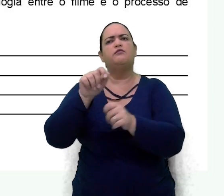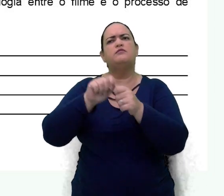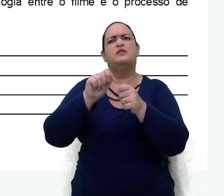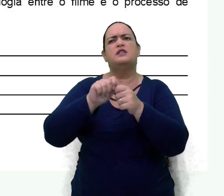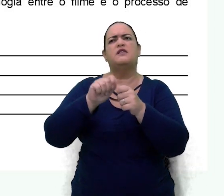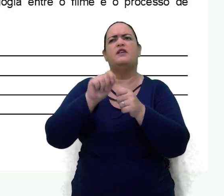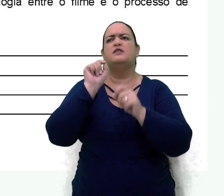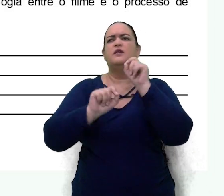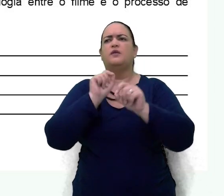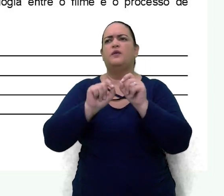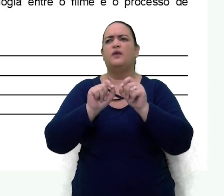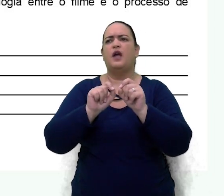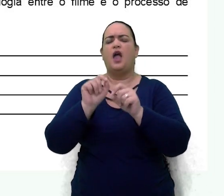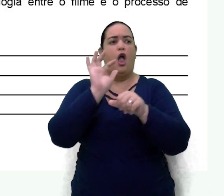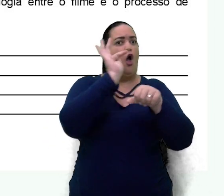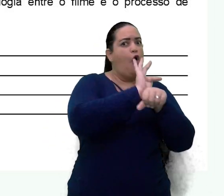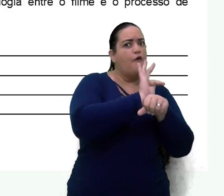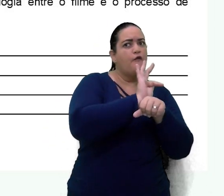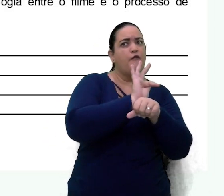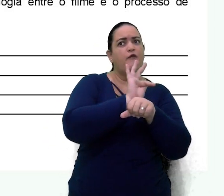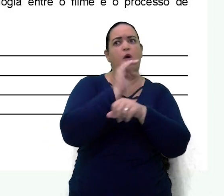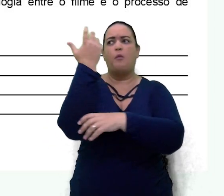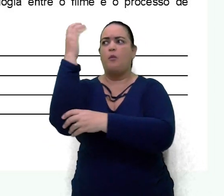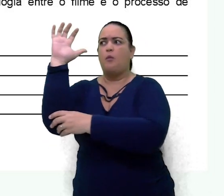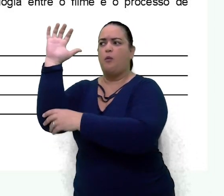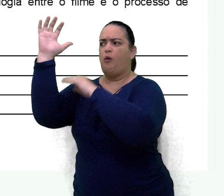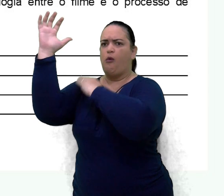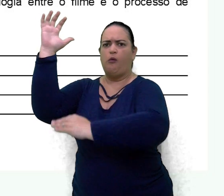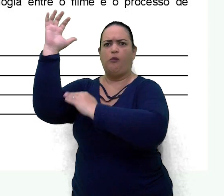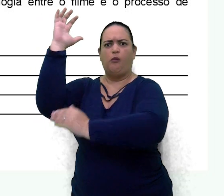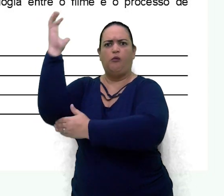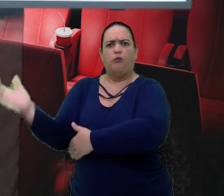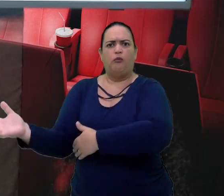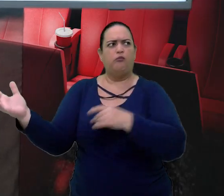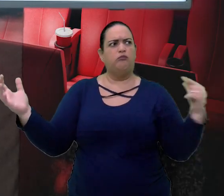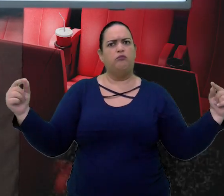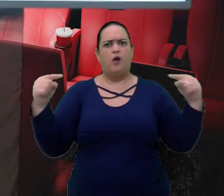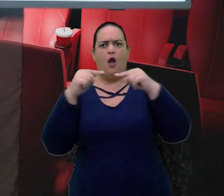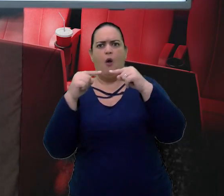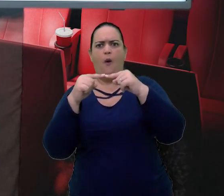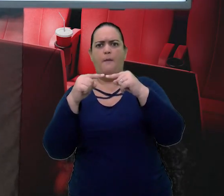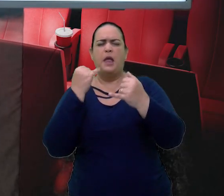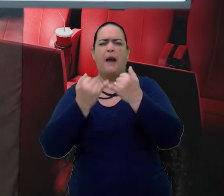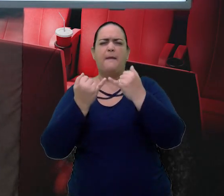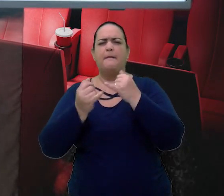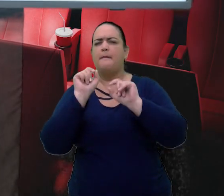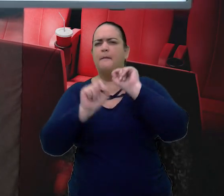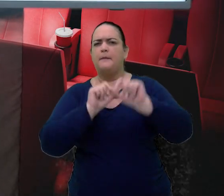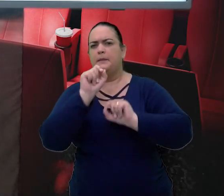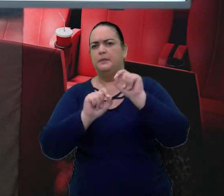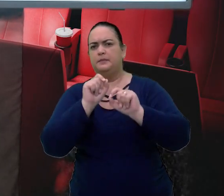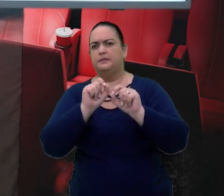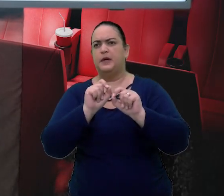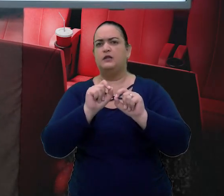analogia entre o filme e o processo de desmatamento na Amazônia. Então essa é a sua segunda questão, certo? Faça uma análise